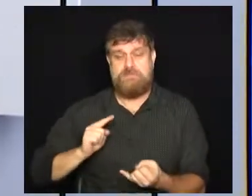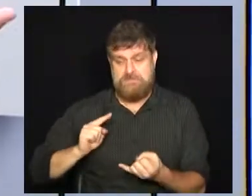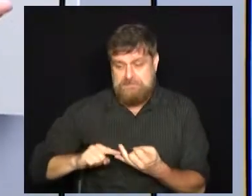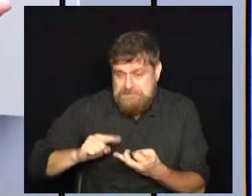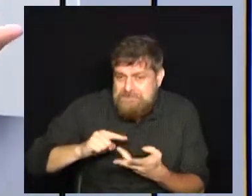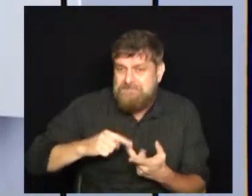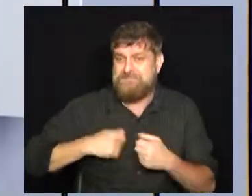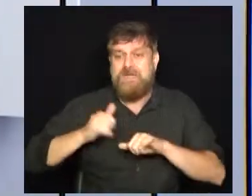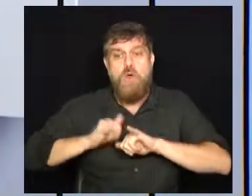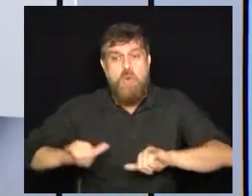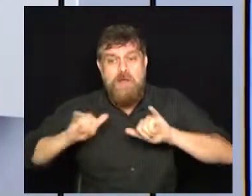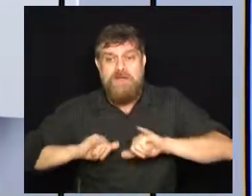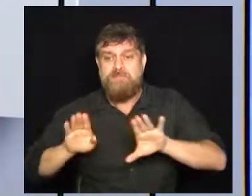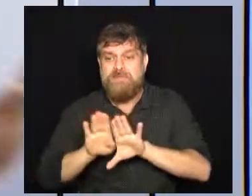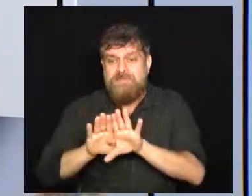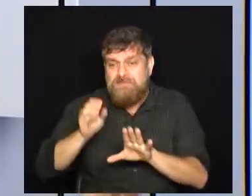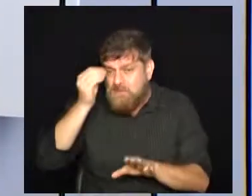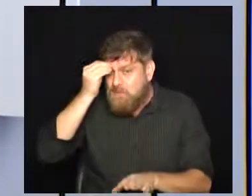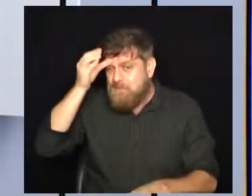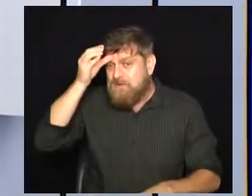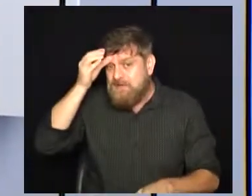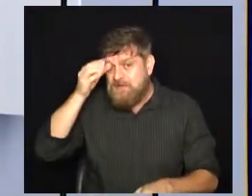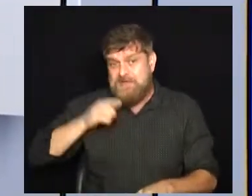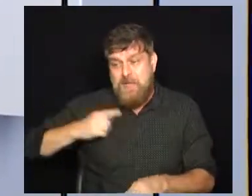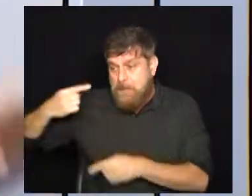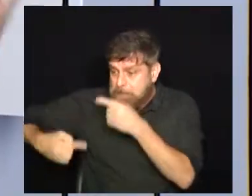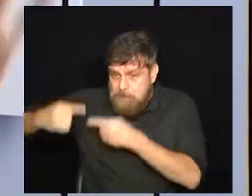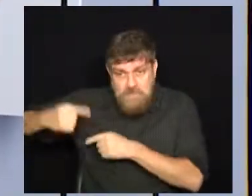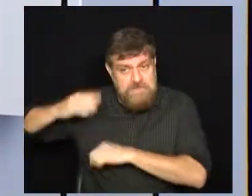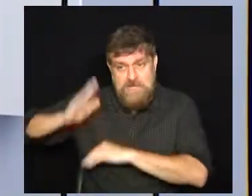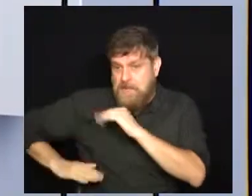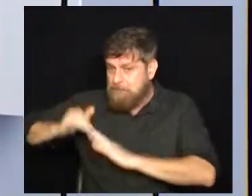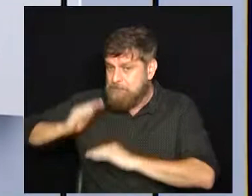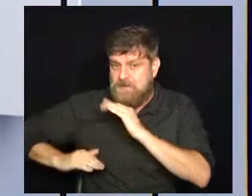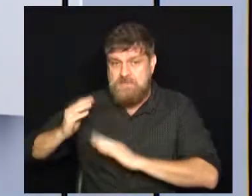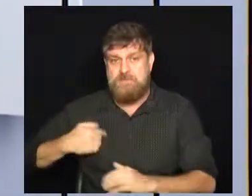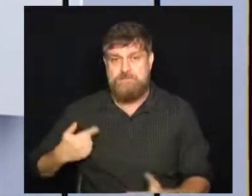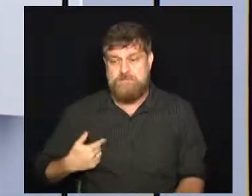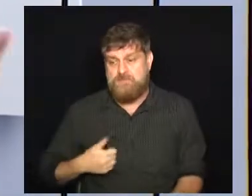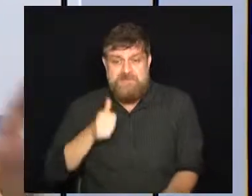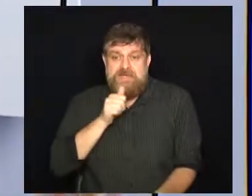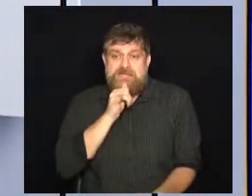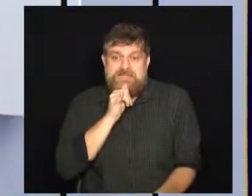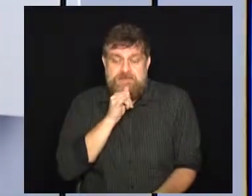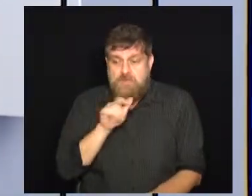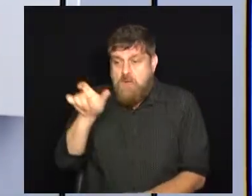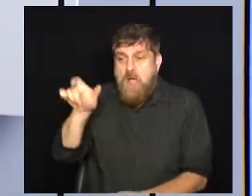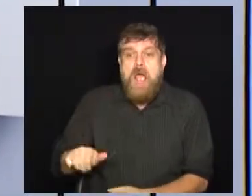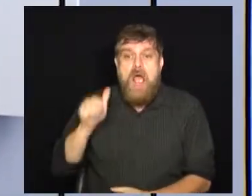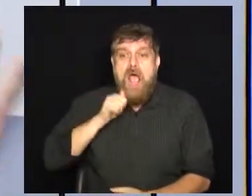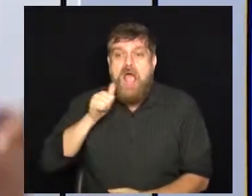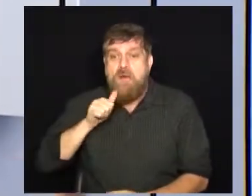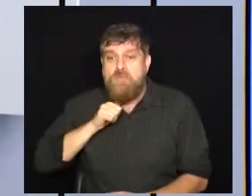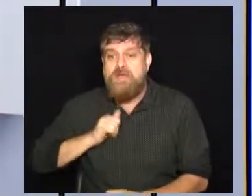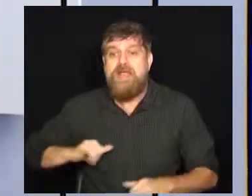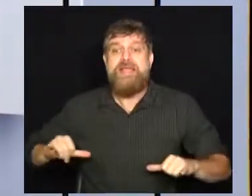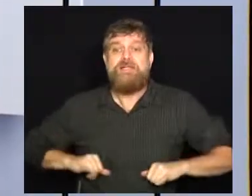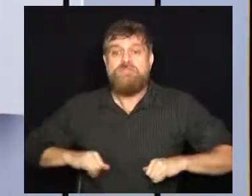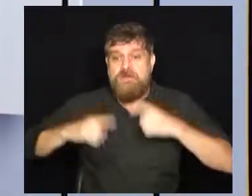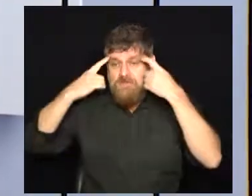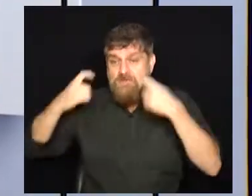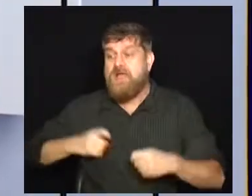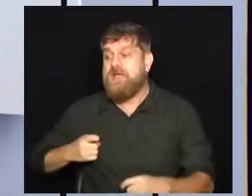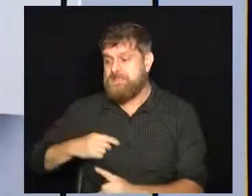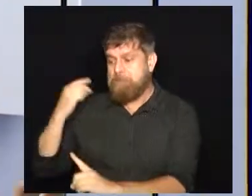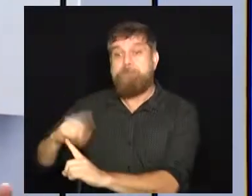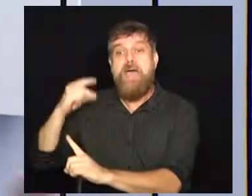conhecimento, divulgação e existe políticas concretas. Quer dizer, eu estou sofrendo violência doméstica, quem que eu vou procurar? Quem me apoia? Eu